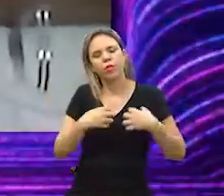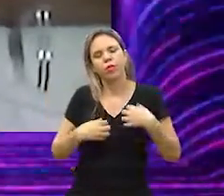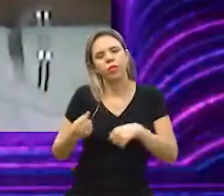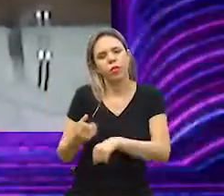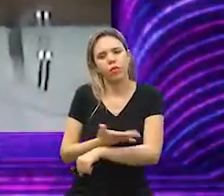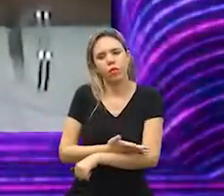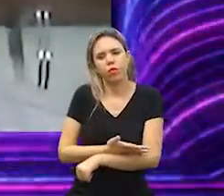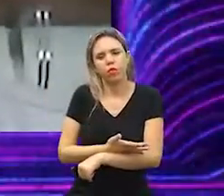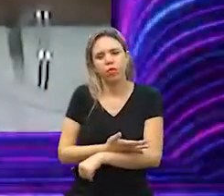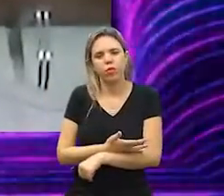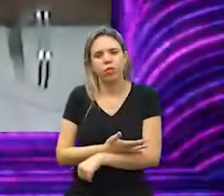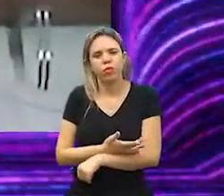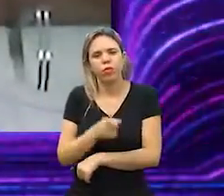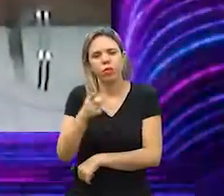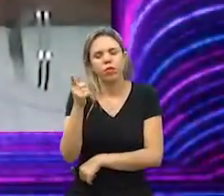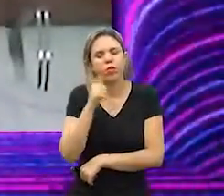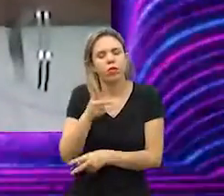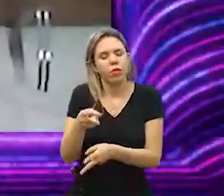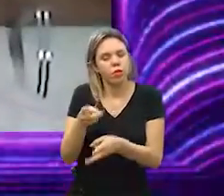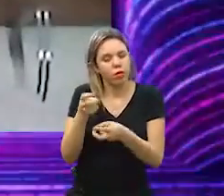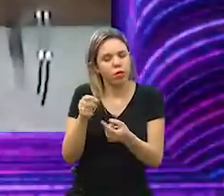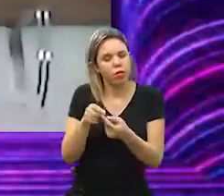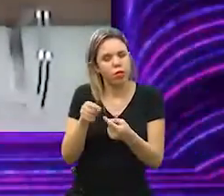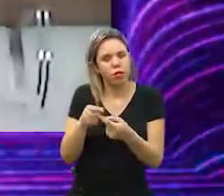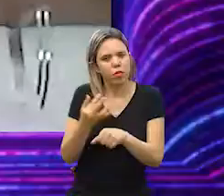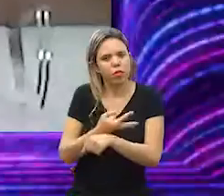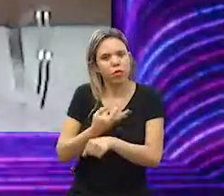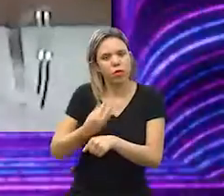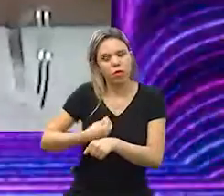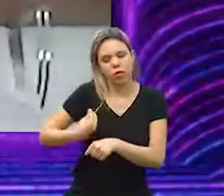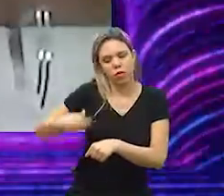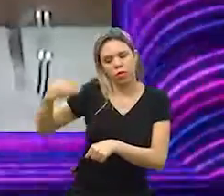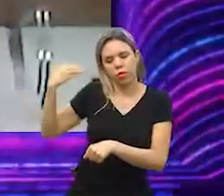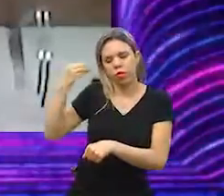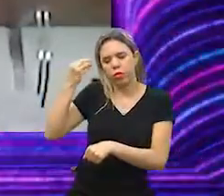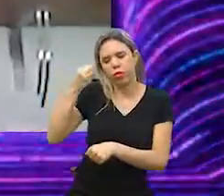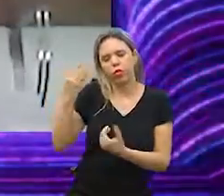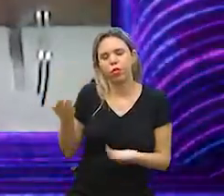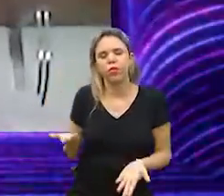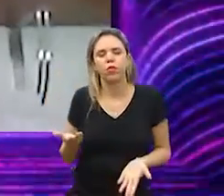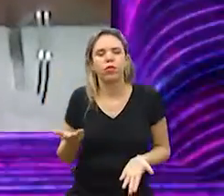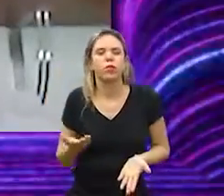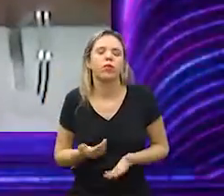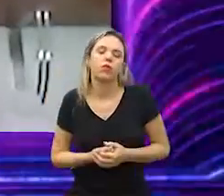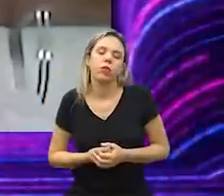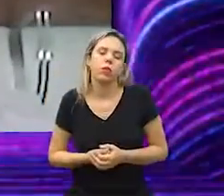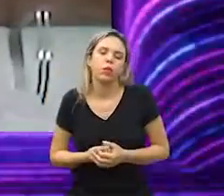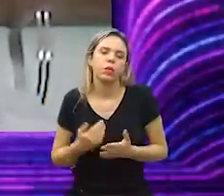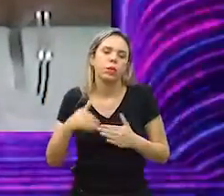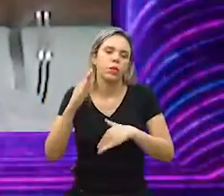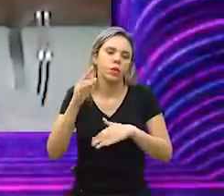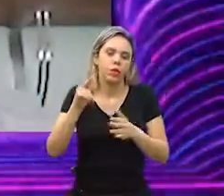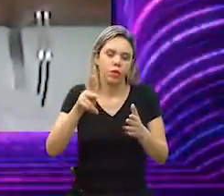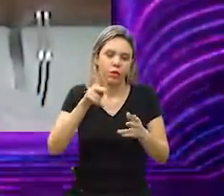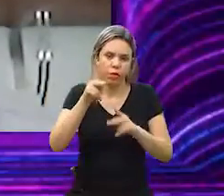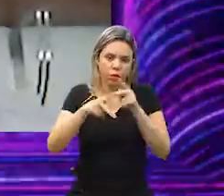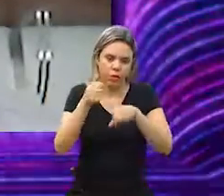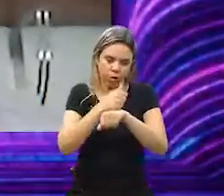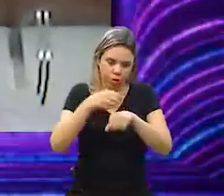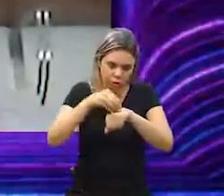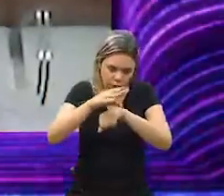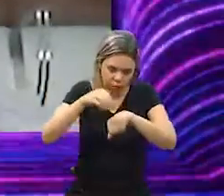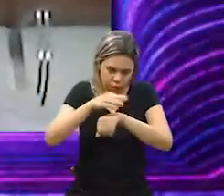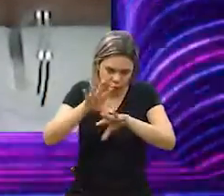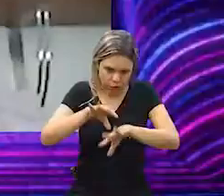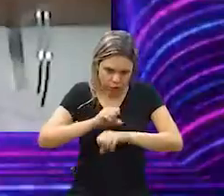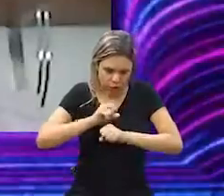emocional, né? Você só consegue identificar o que é dor porque você viveu, você passou. Então, quanto mais o escritor conseguir entregar